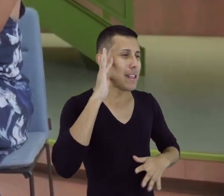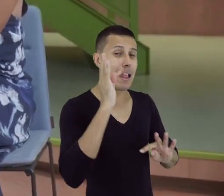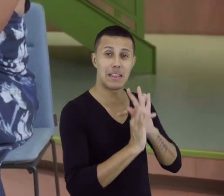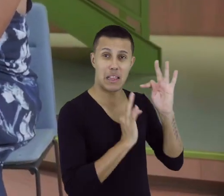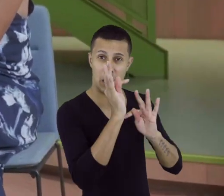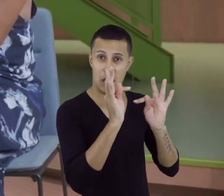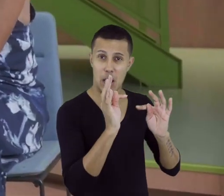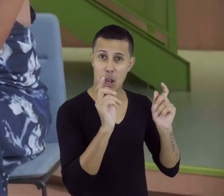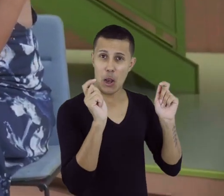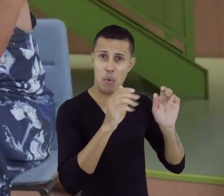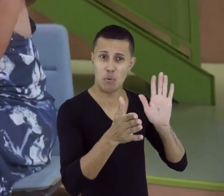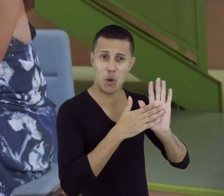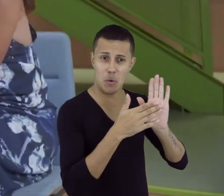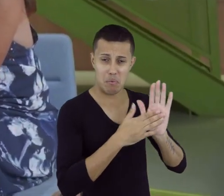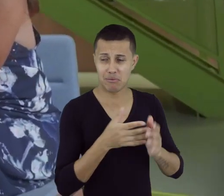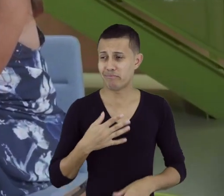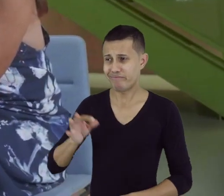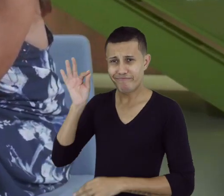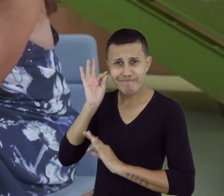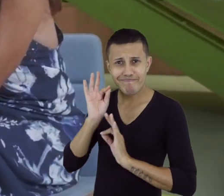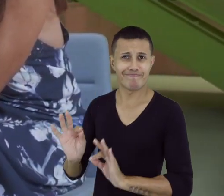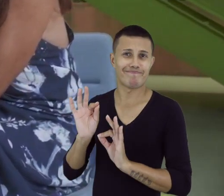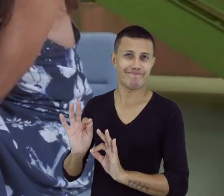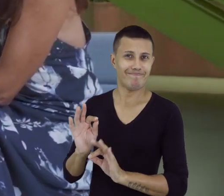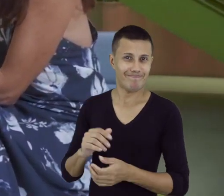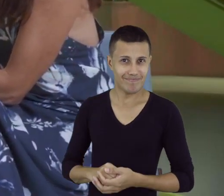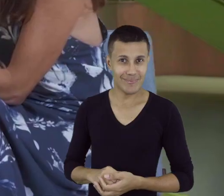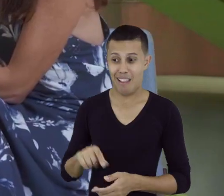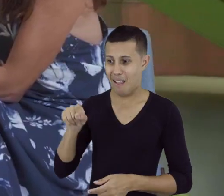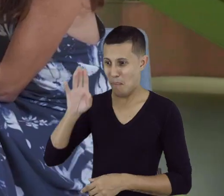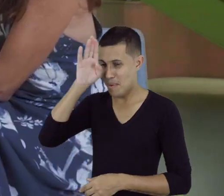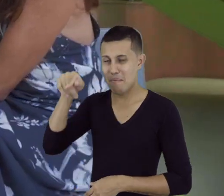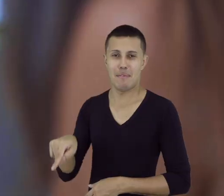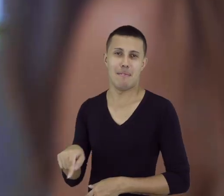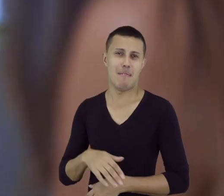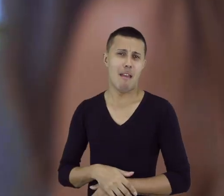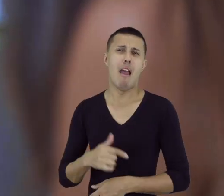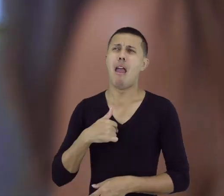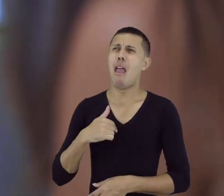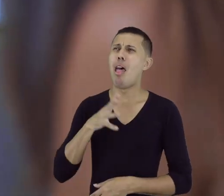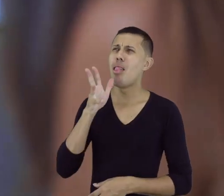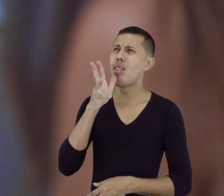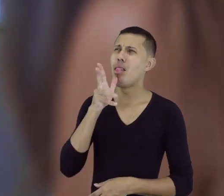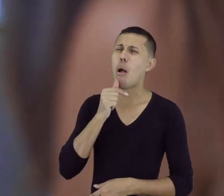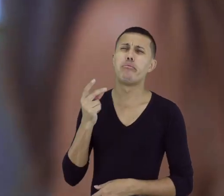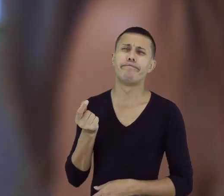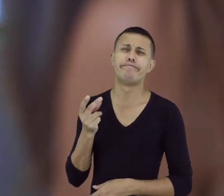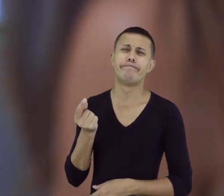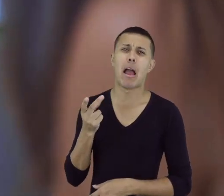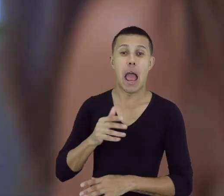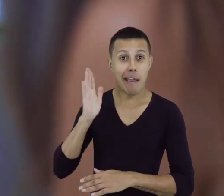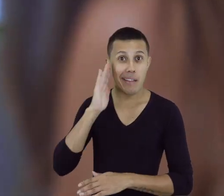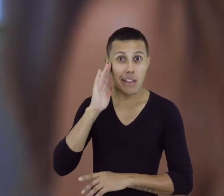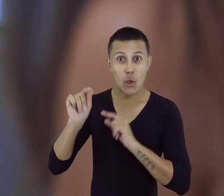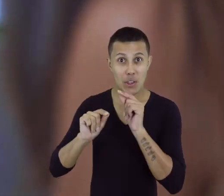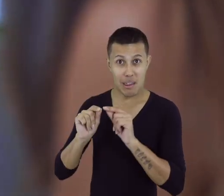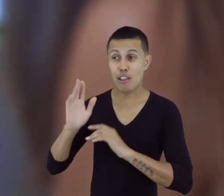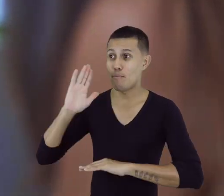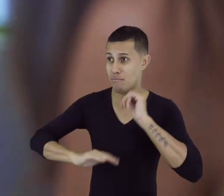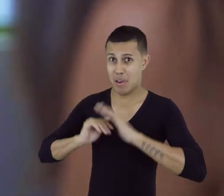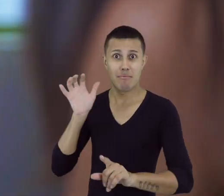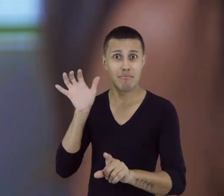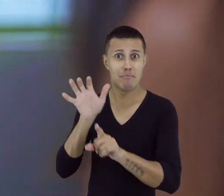na tecnologia, ela pode escalar propósito? Com certeza, eu acho que esse é o grande ponto. Eu levei muito tempo para entender que o que a gente fazia